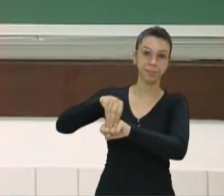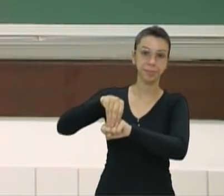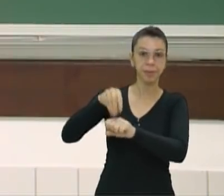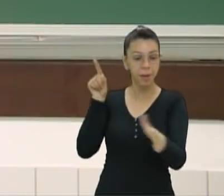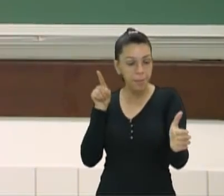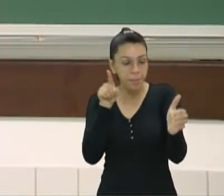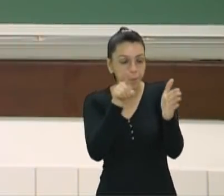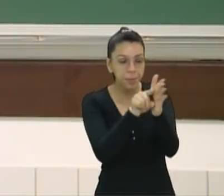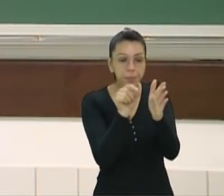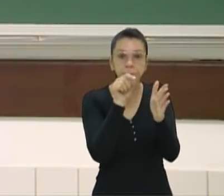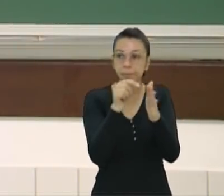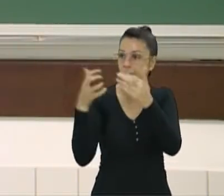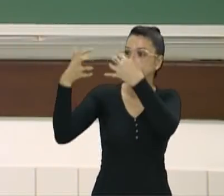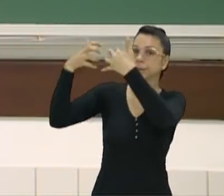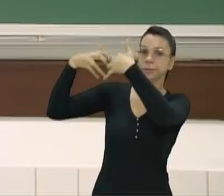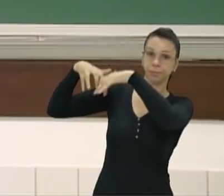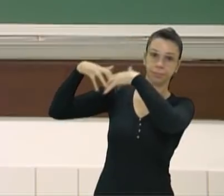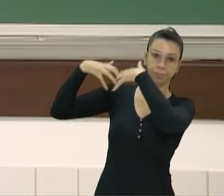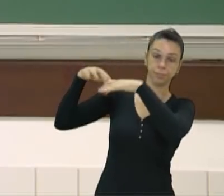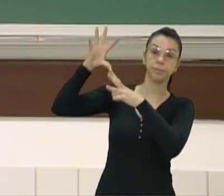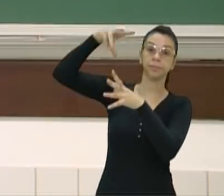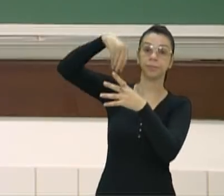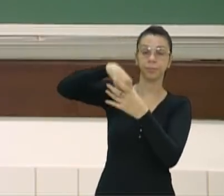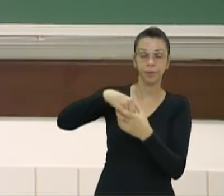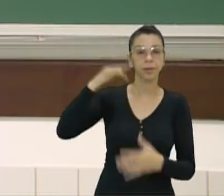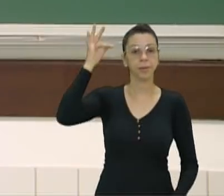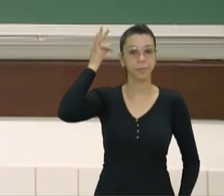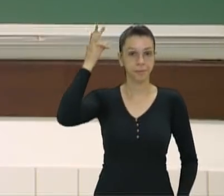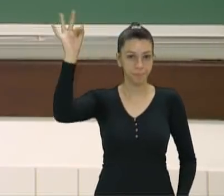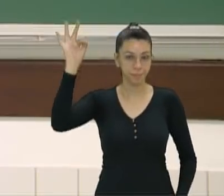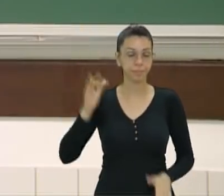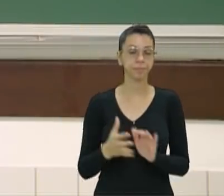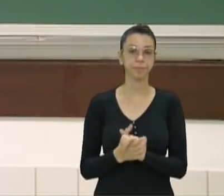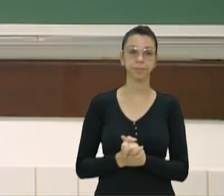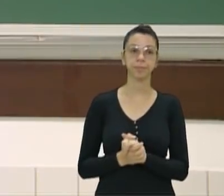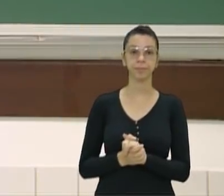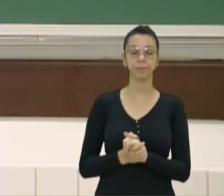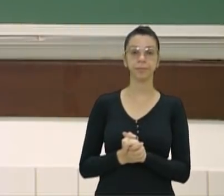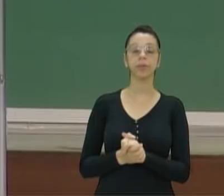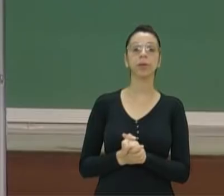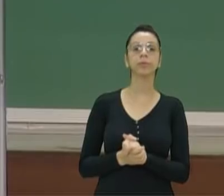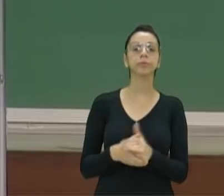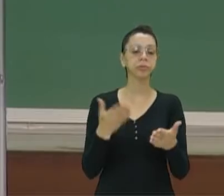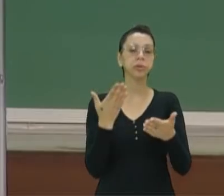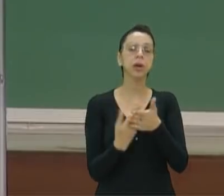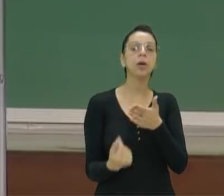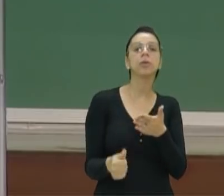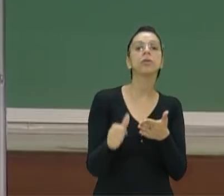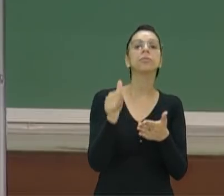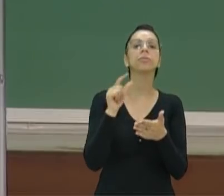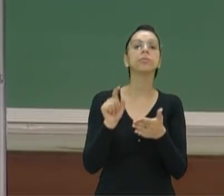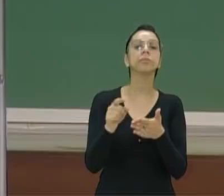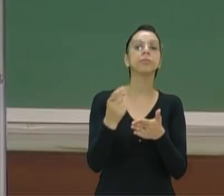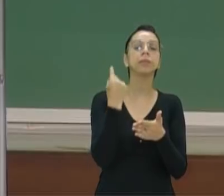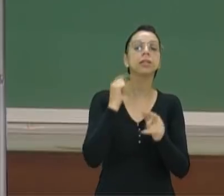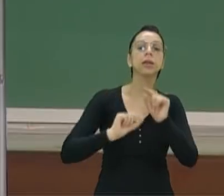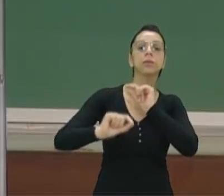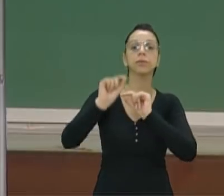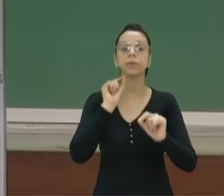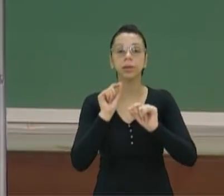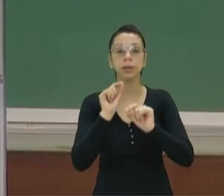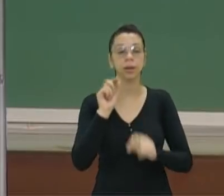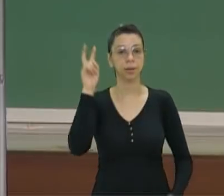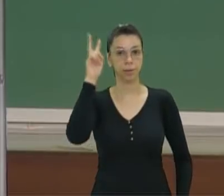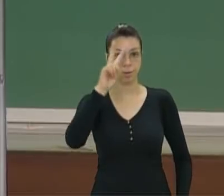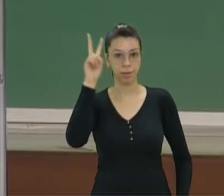inicia a reflexão na filosofia. E só para lembrar, na última aula, nós relembramos os principais conteúdos do